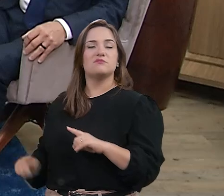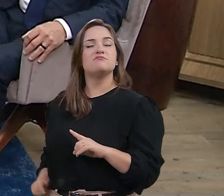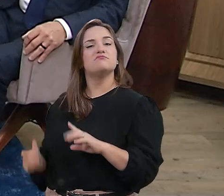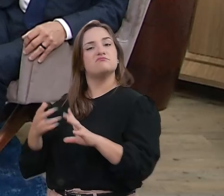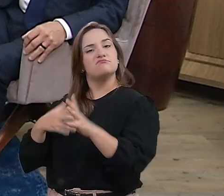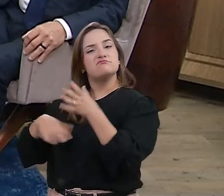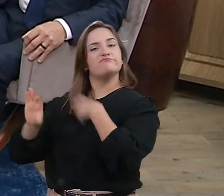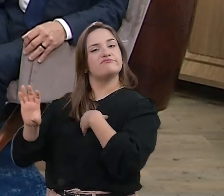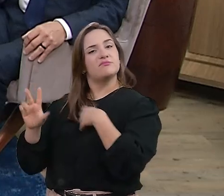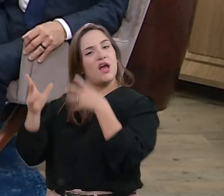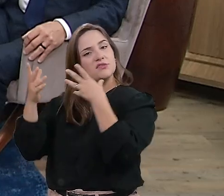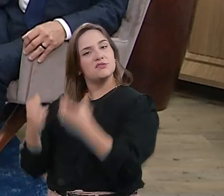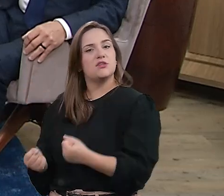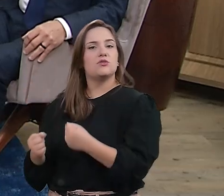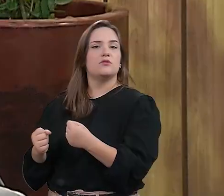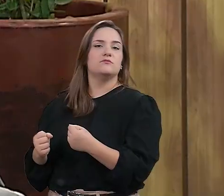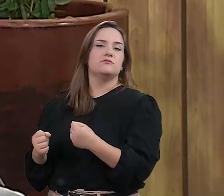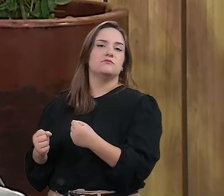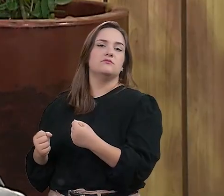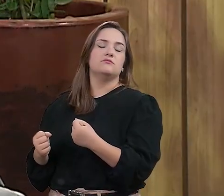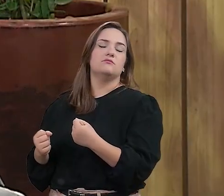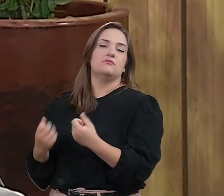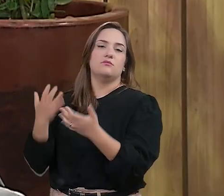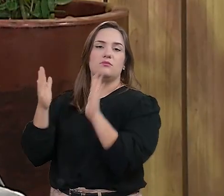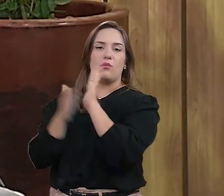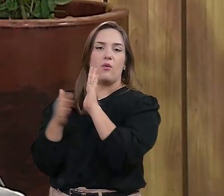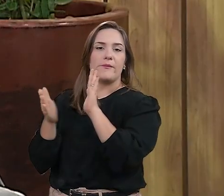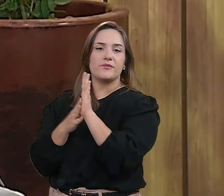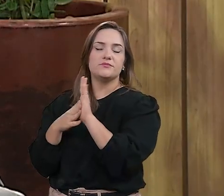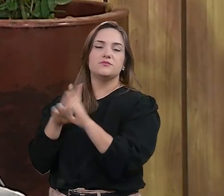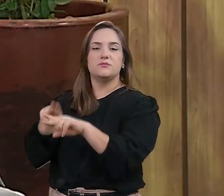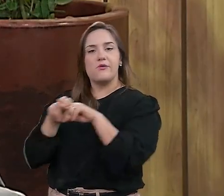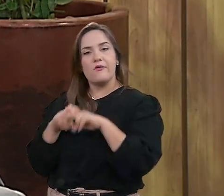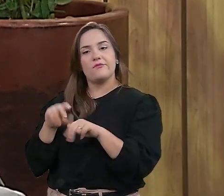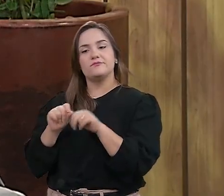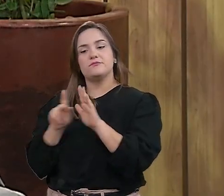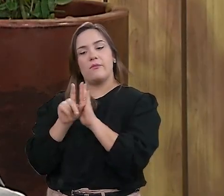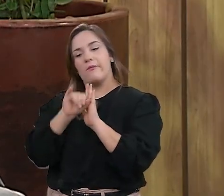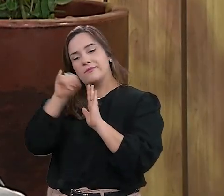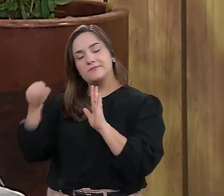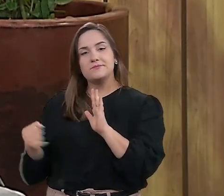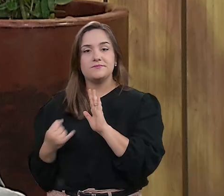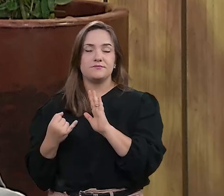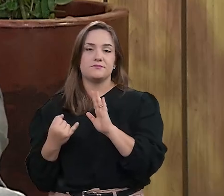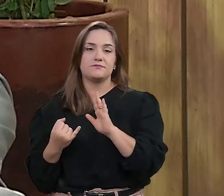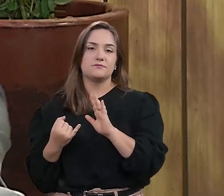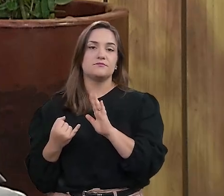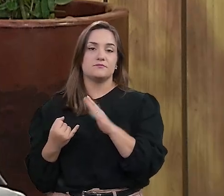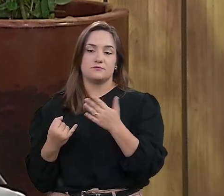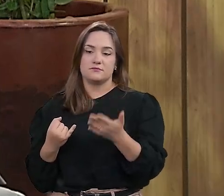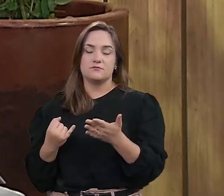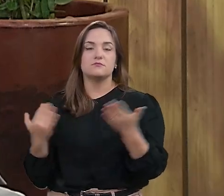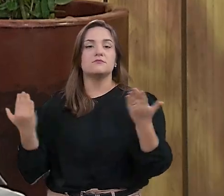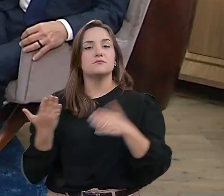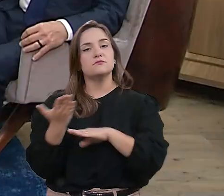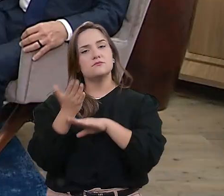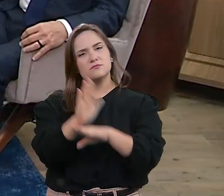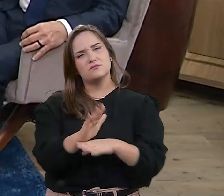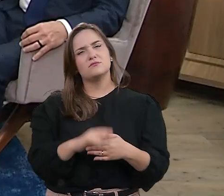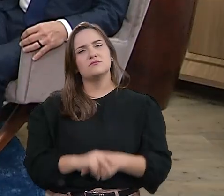e aprovou essa proposta, porque as pessoas que cuidem recebam essa ajuda.